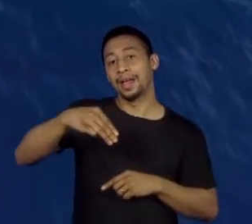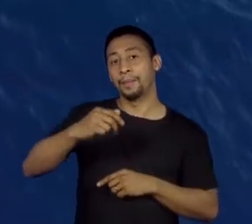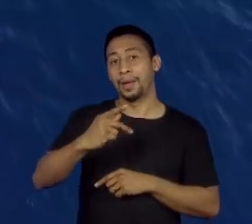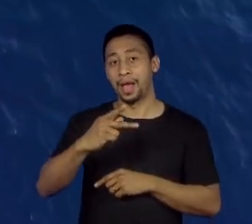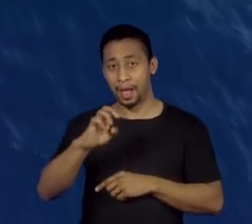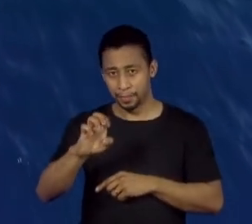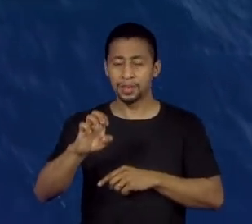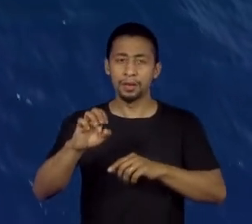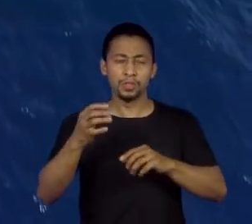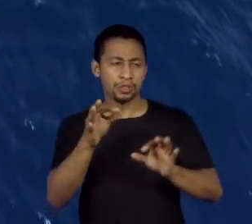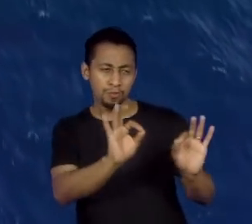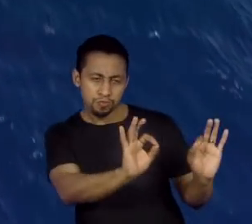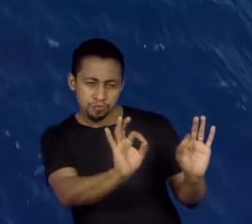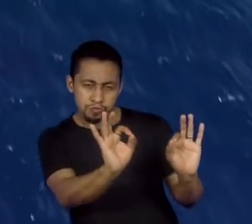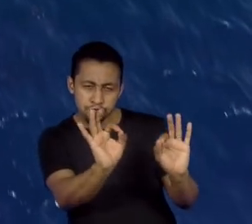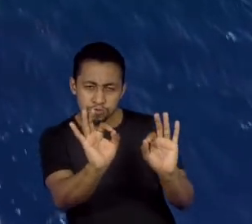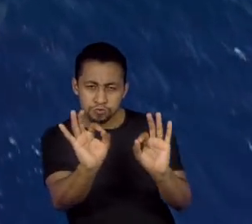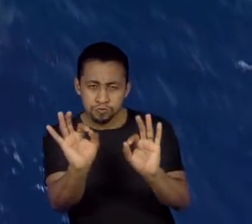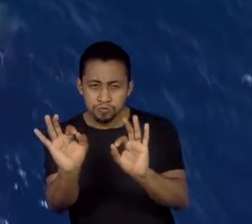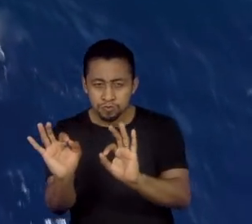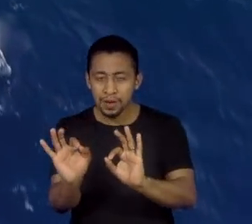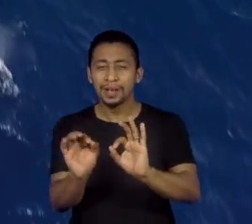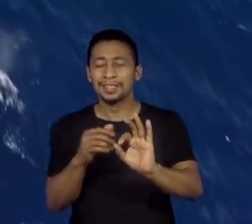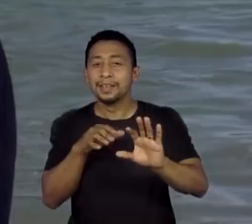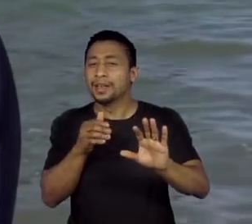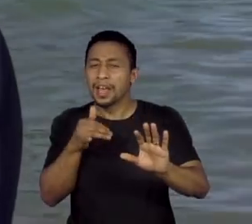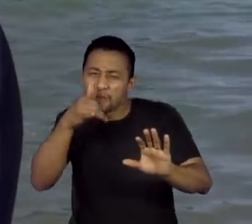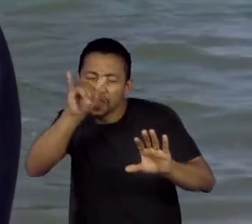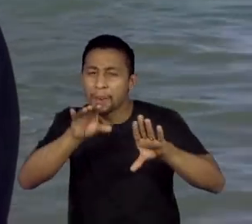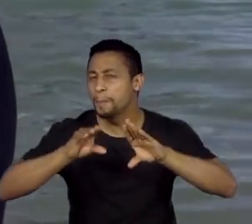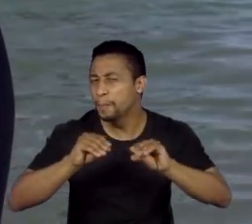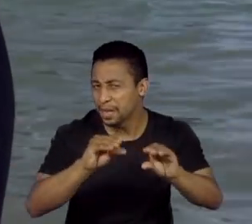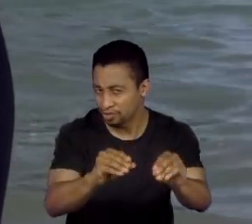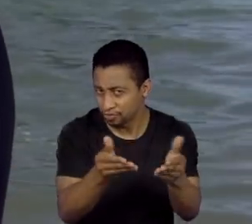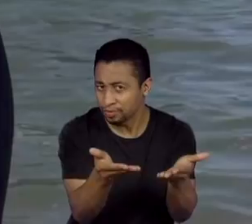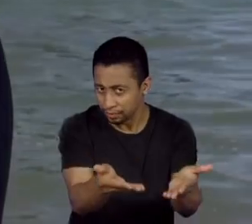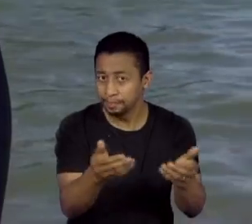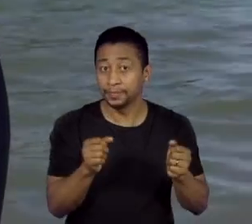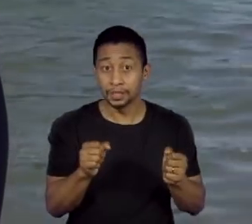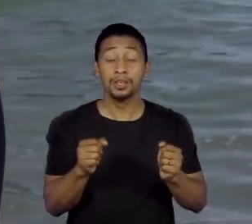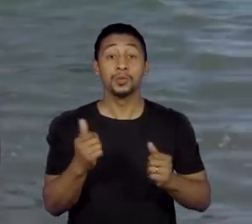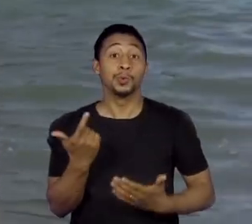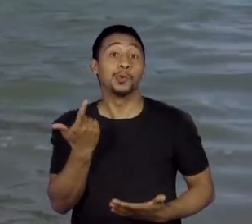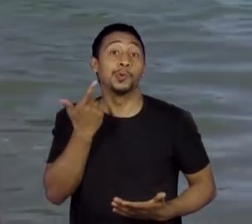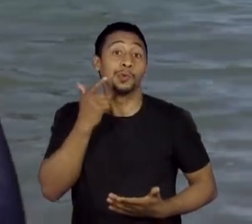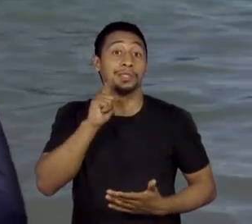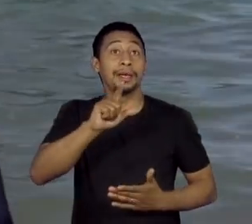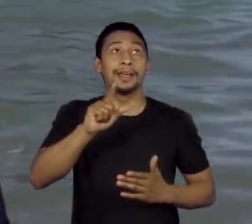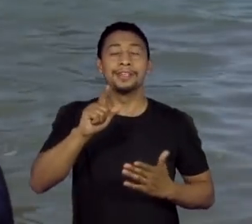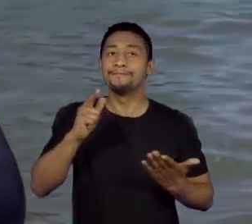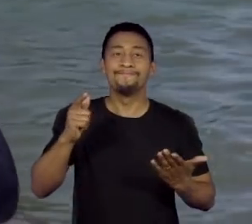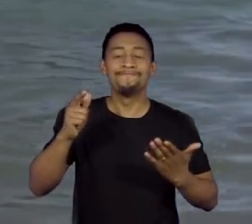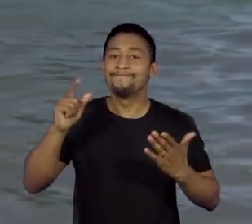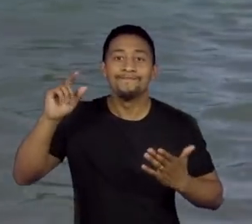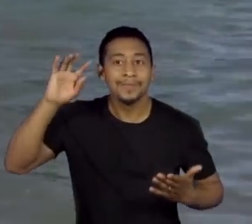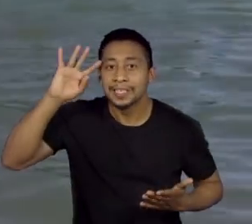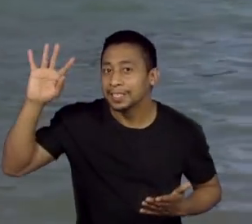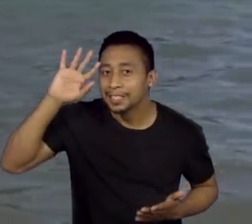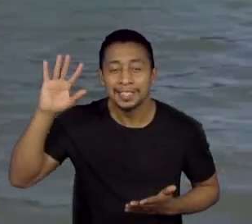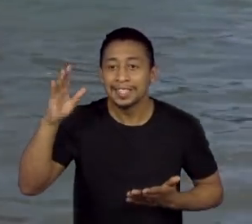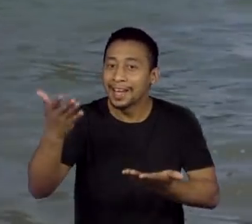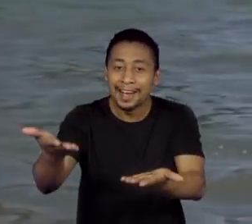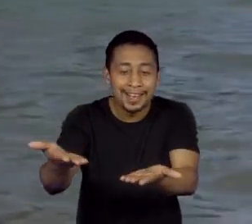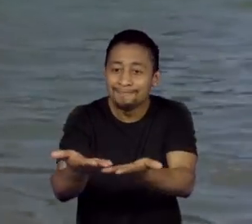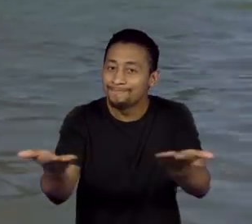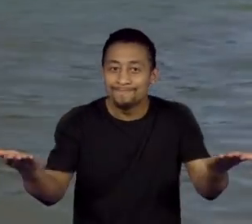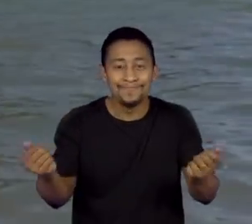acústico passivo, da observação tradicional desses cetáceos, a gente consegue ter uma ideia da abundância, da distribuição, da